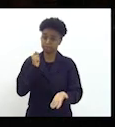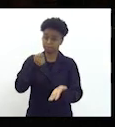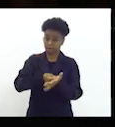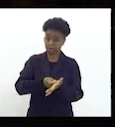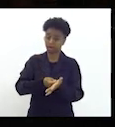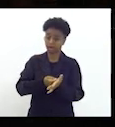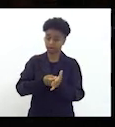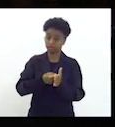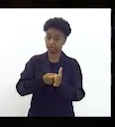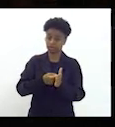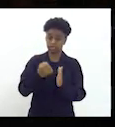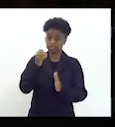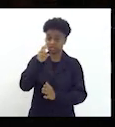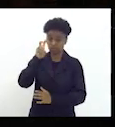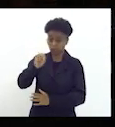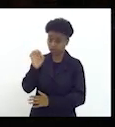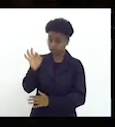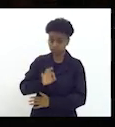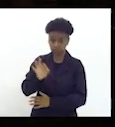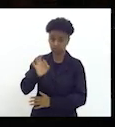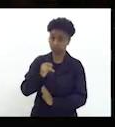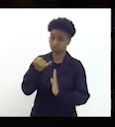com 50%